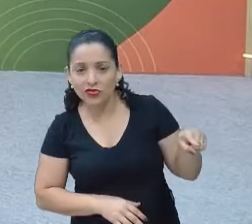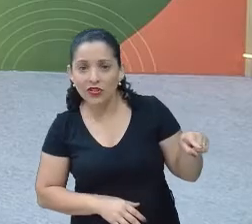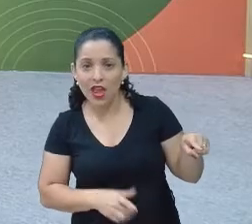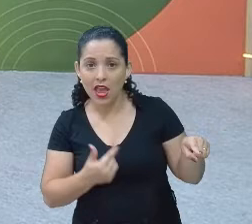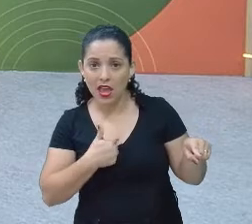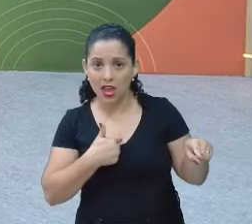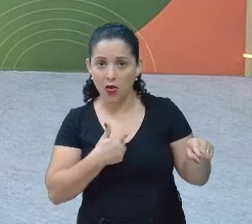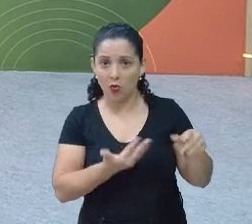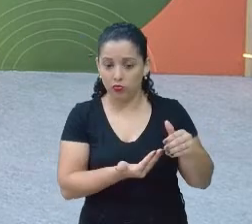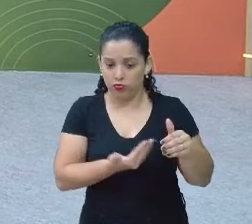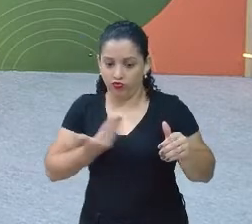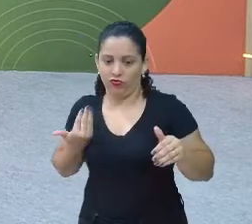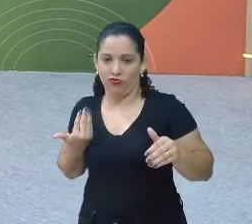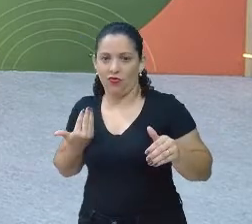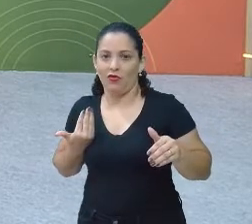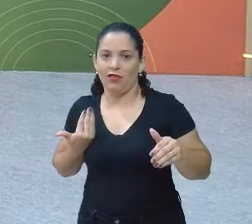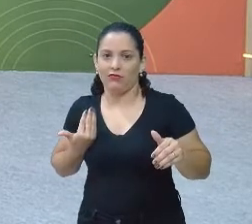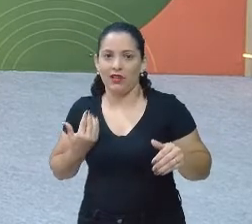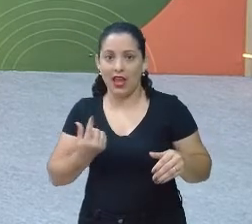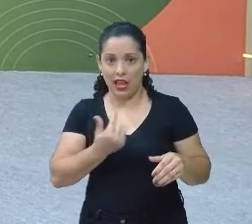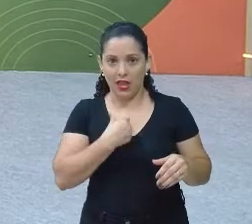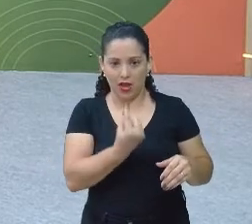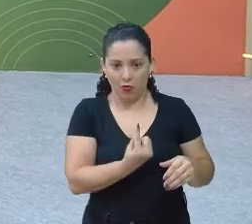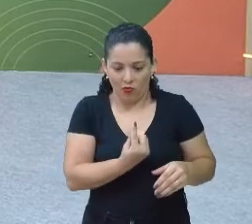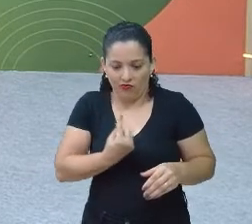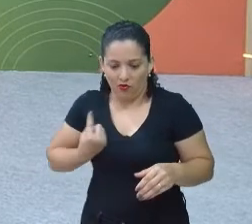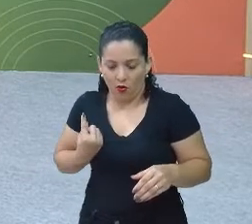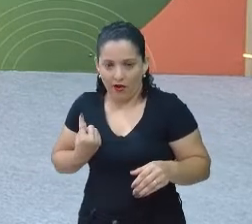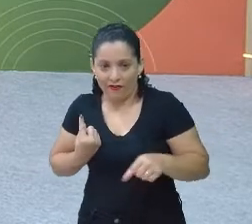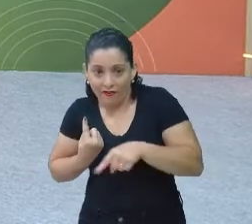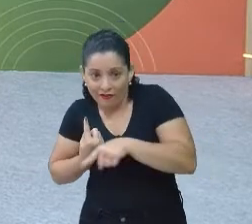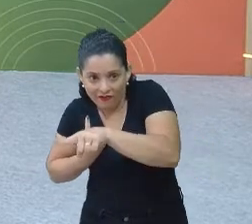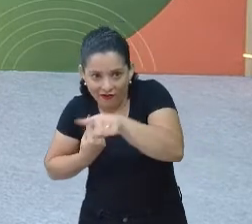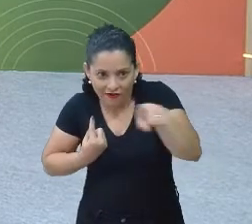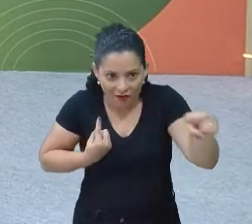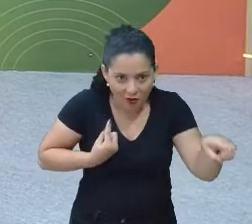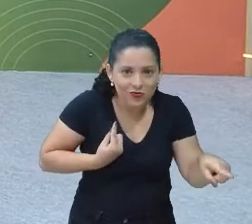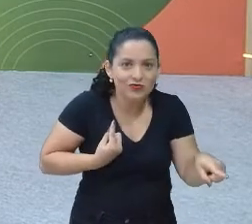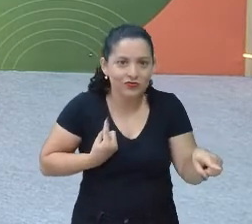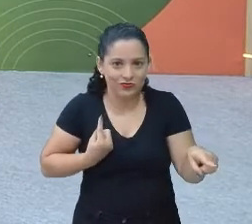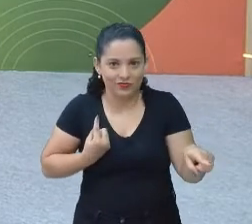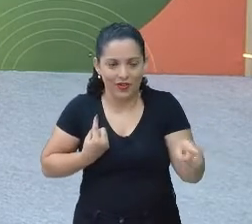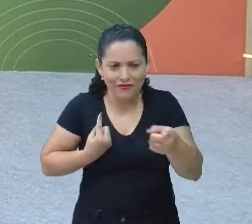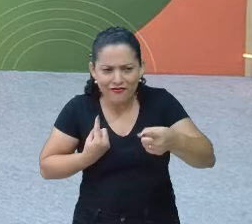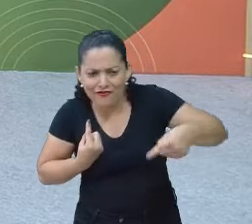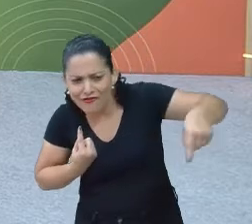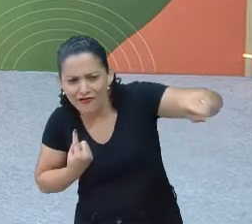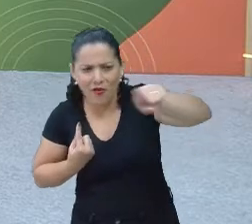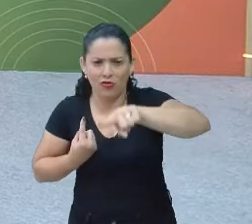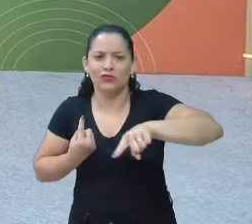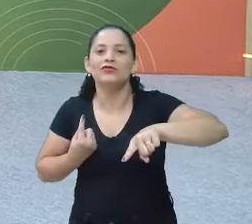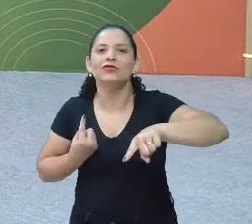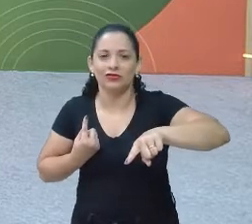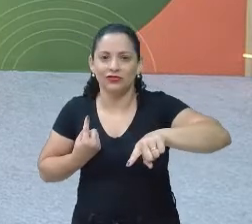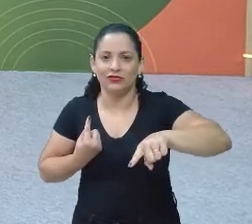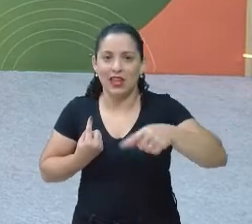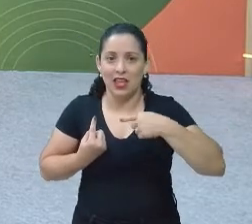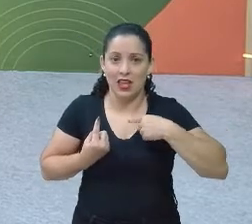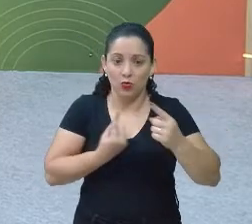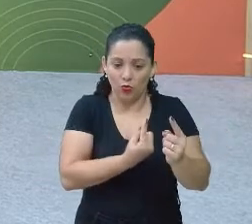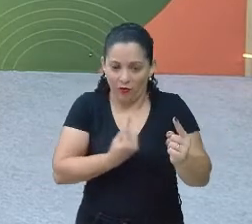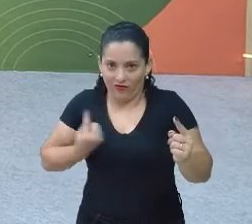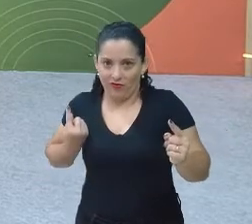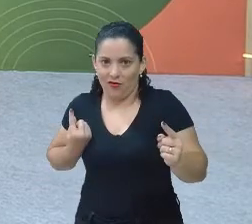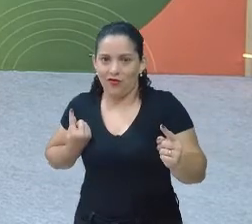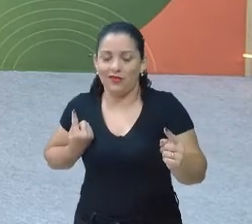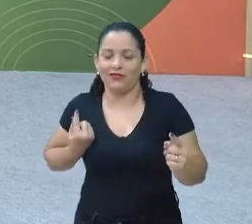né? Eu tô falando plural, eu uso vós, eu não posso dizer eles, né? Eu digo aqui vós, eu tô fora dessa